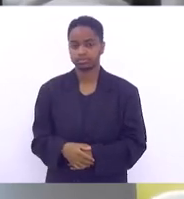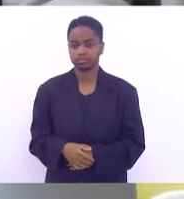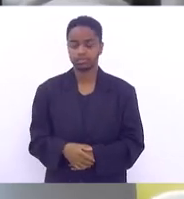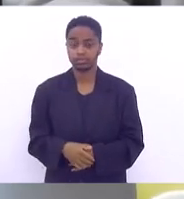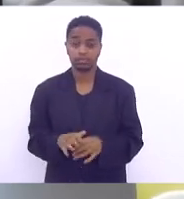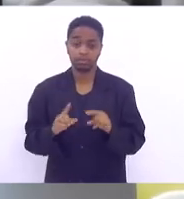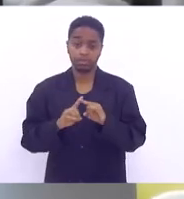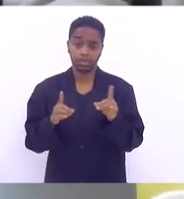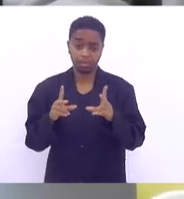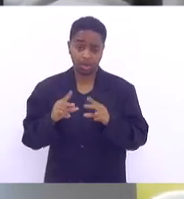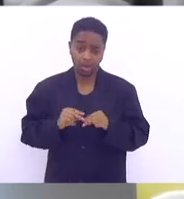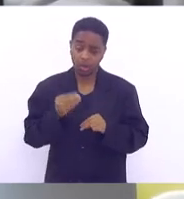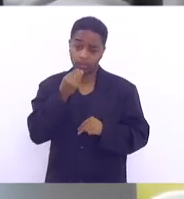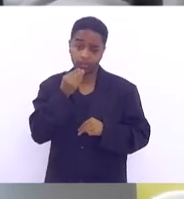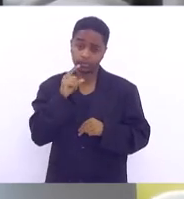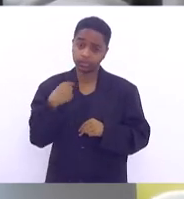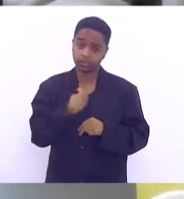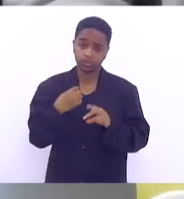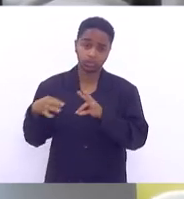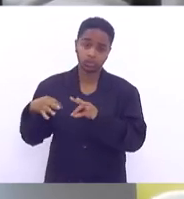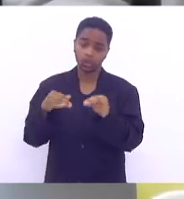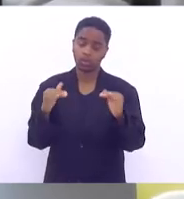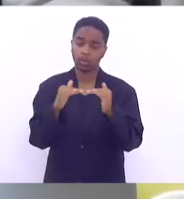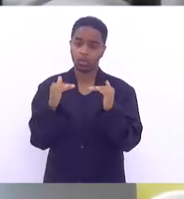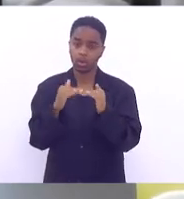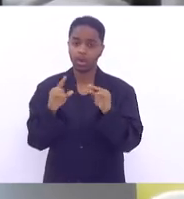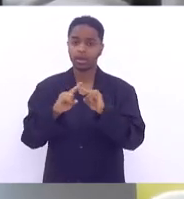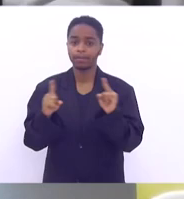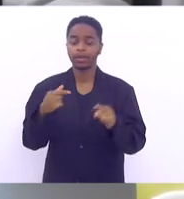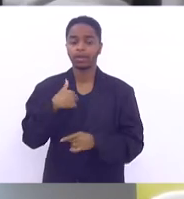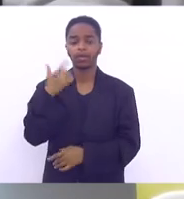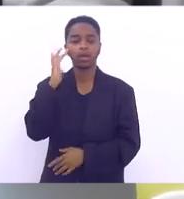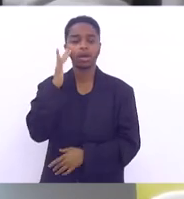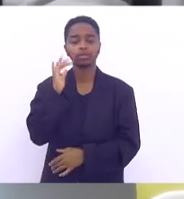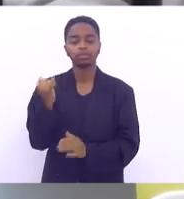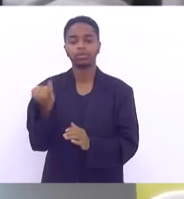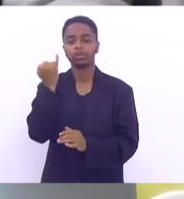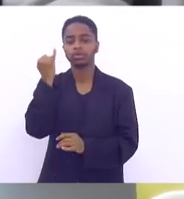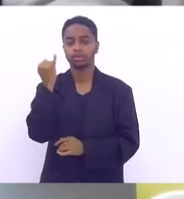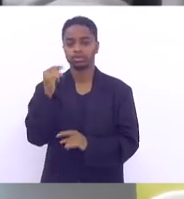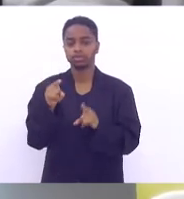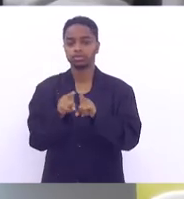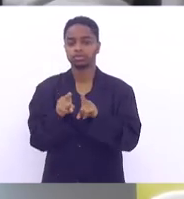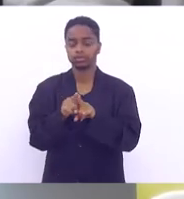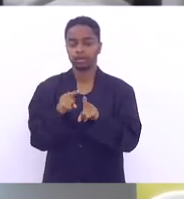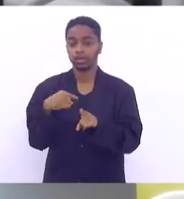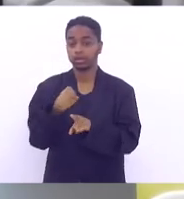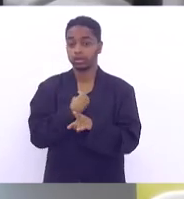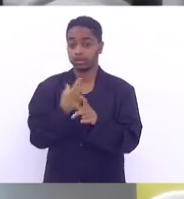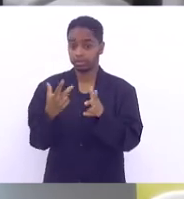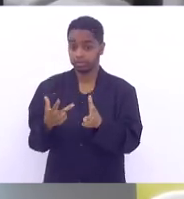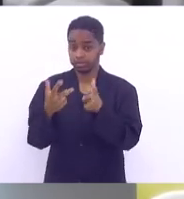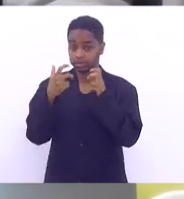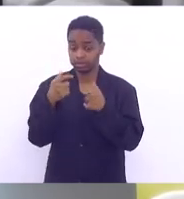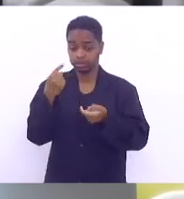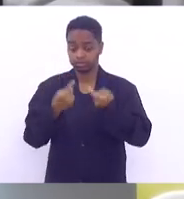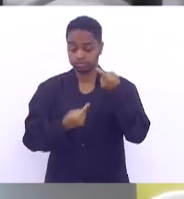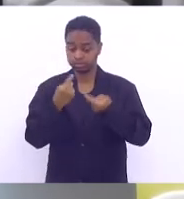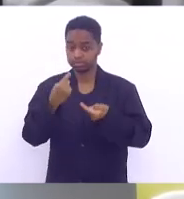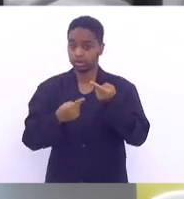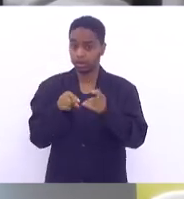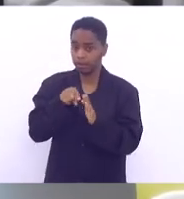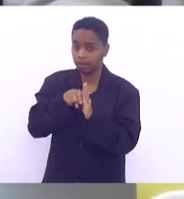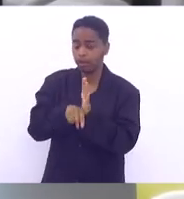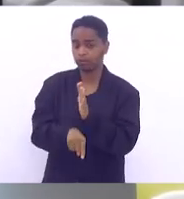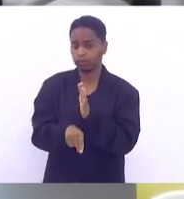mérito, é óbvio que nós somos todos favoráveis, mas eu acho que é importante que a gente também se aprofunde nesses debates, como aqui